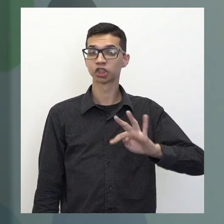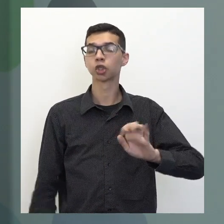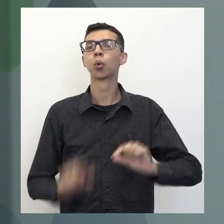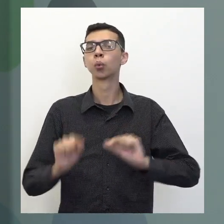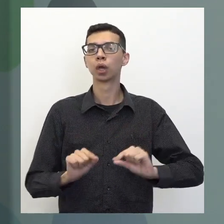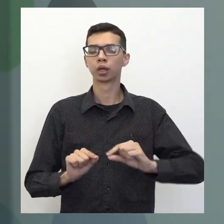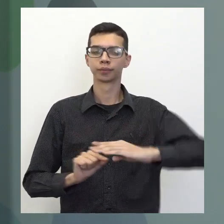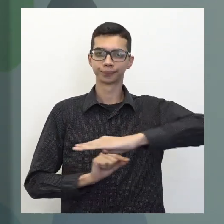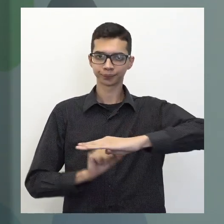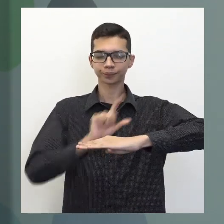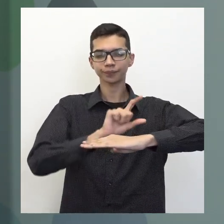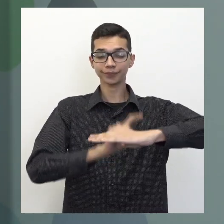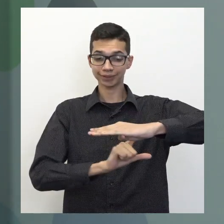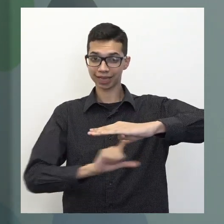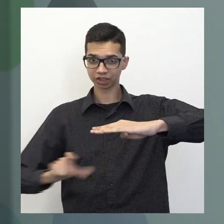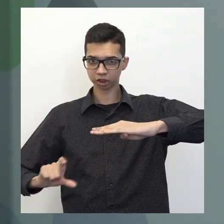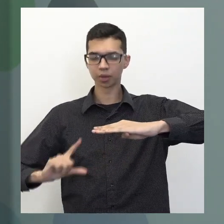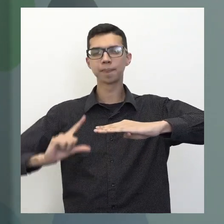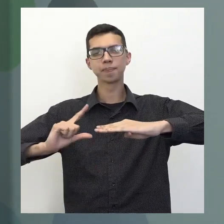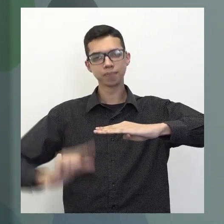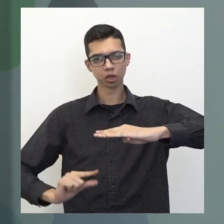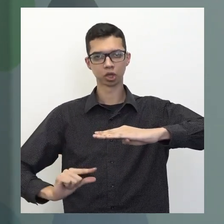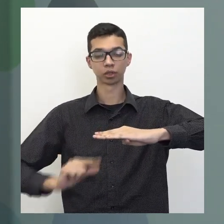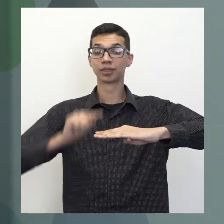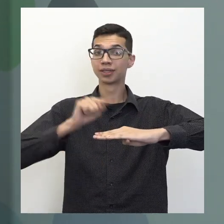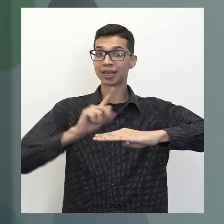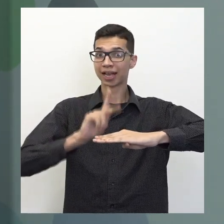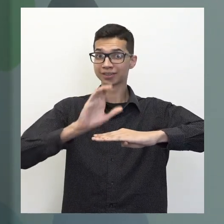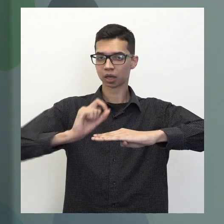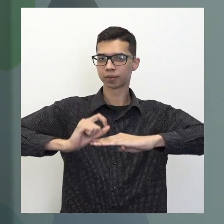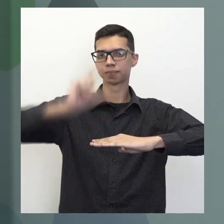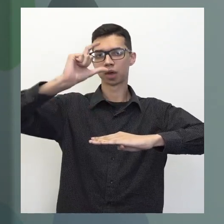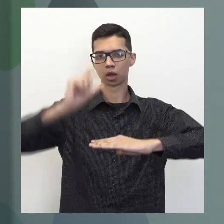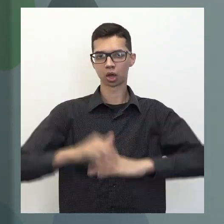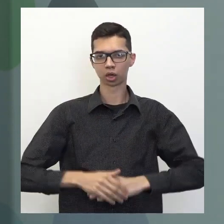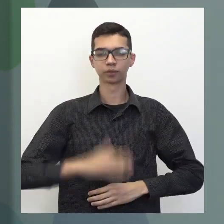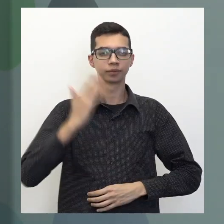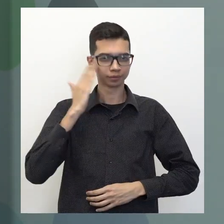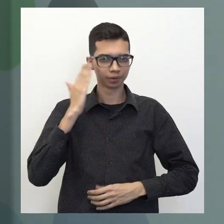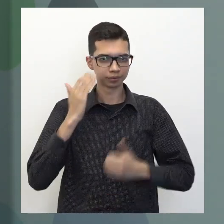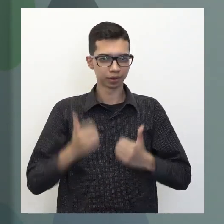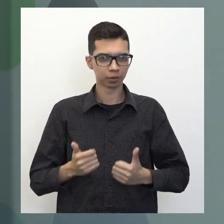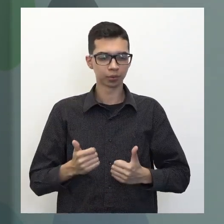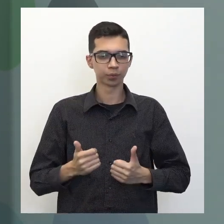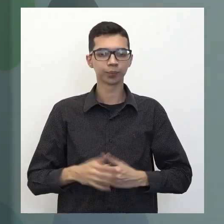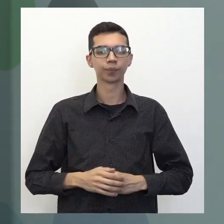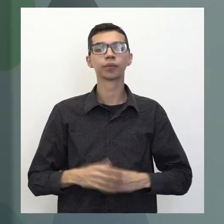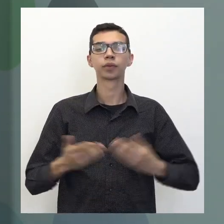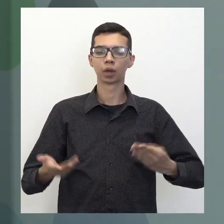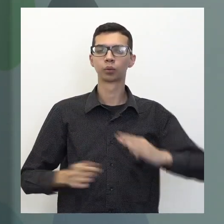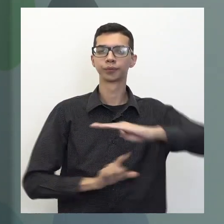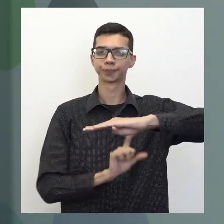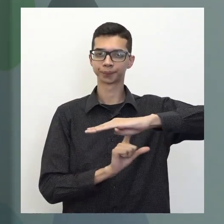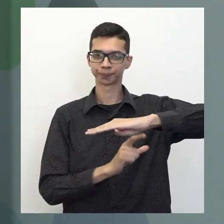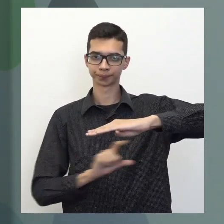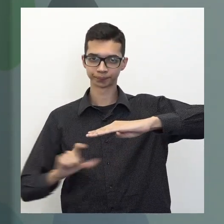O KC vai ser maior. Quanto maior o reagente, menor o produto. Então, vai ser uma reação o quê? Menor aqui, maior